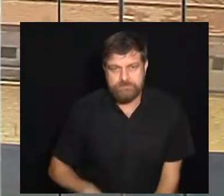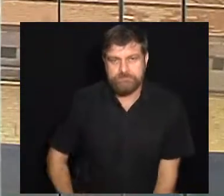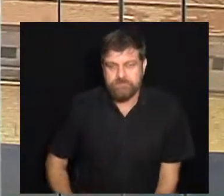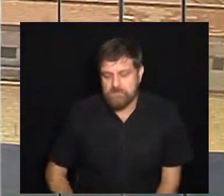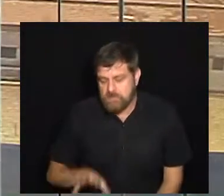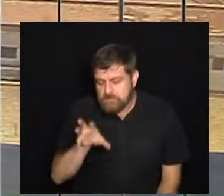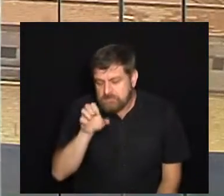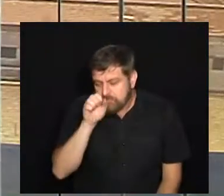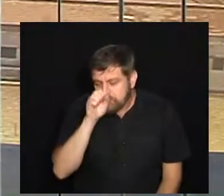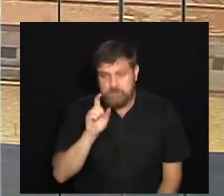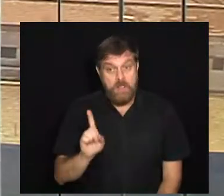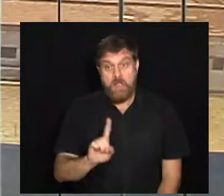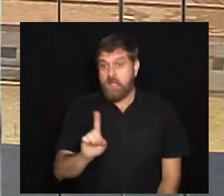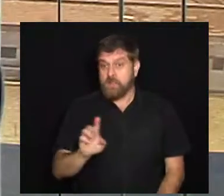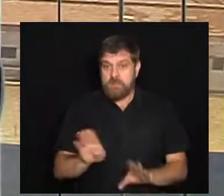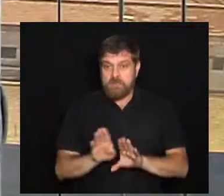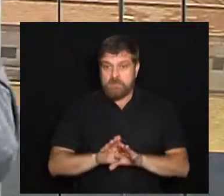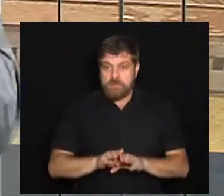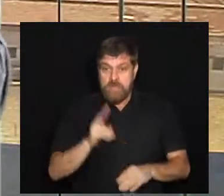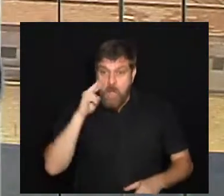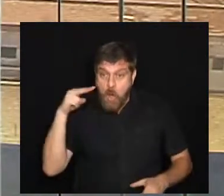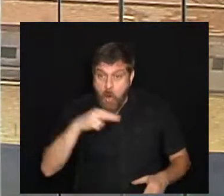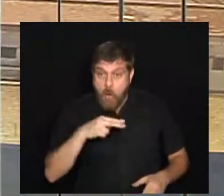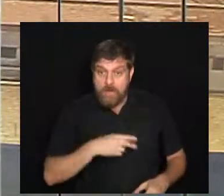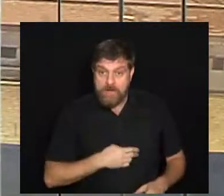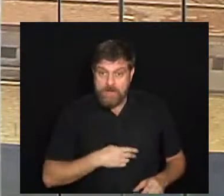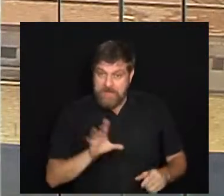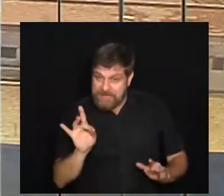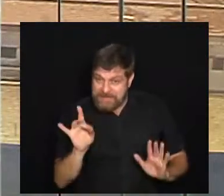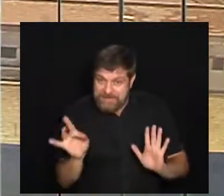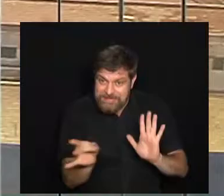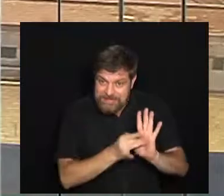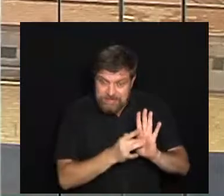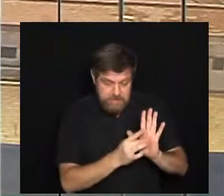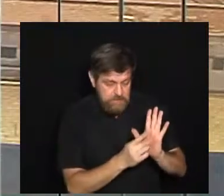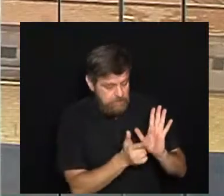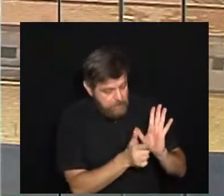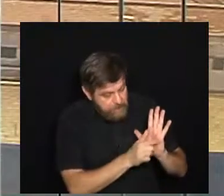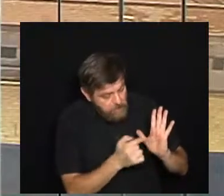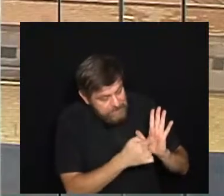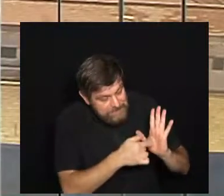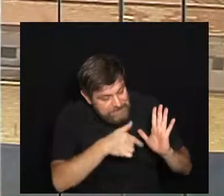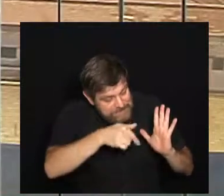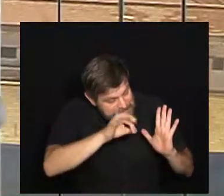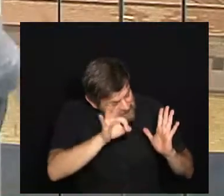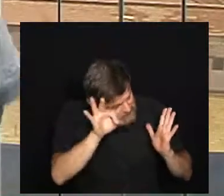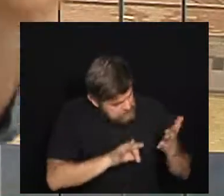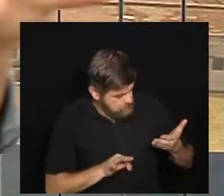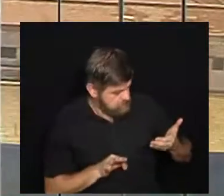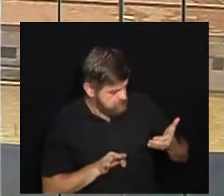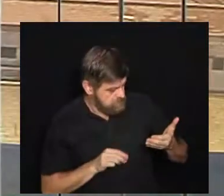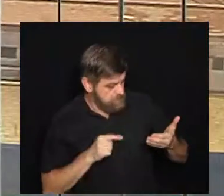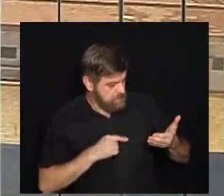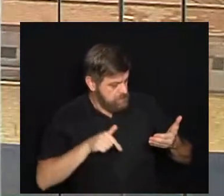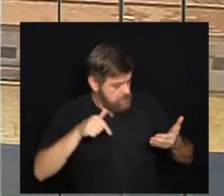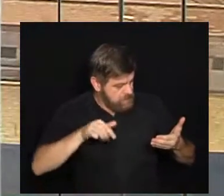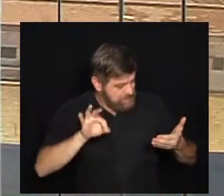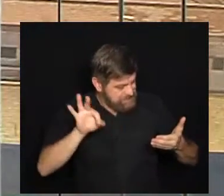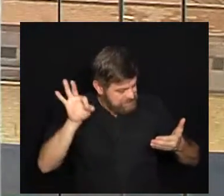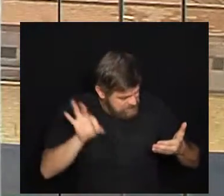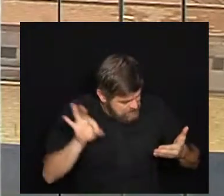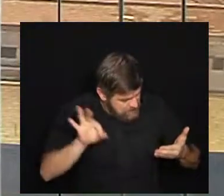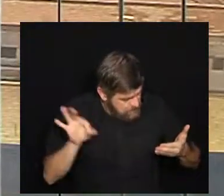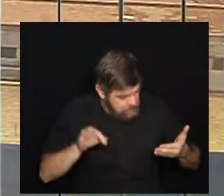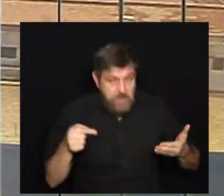essência né tem que olhar o que que é álcool 70 álcool gel 70 porcento né ou álcool